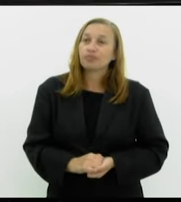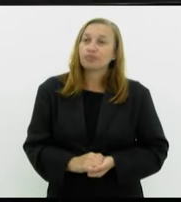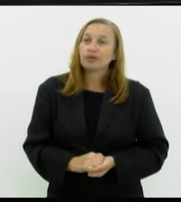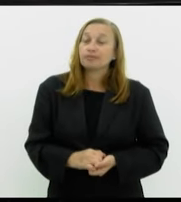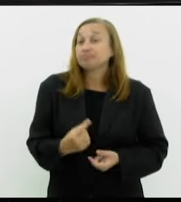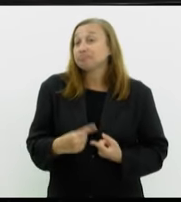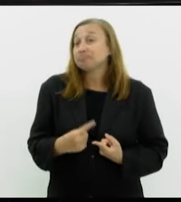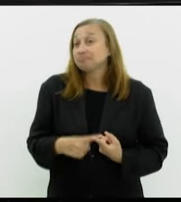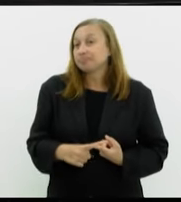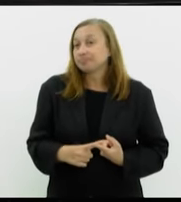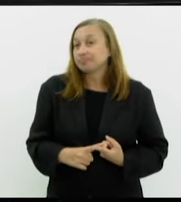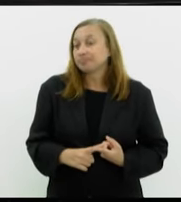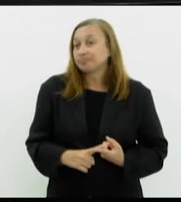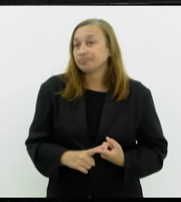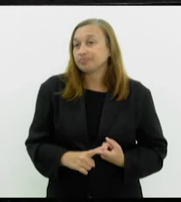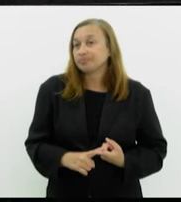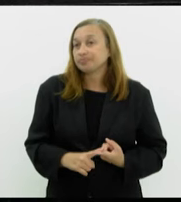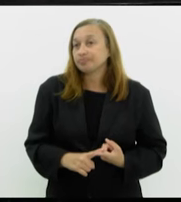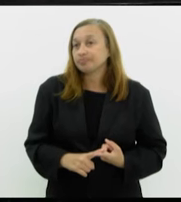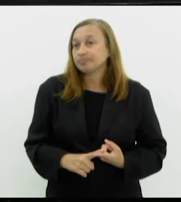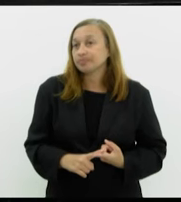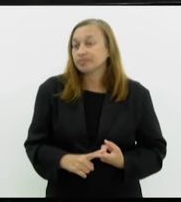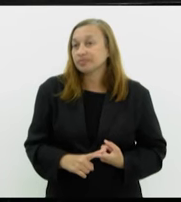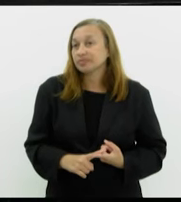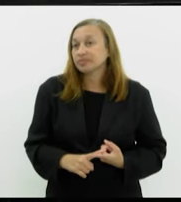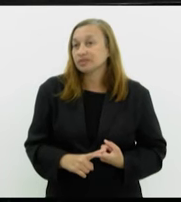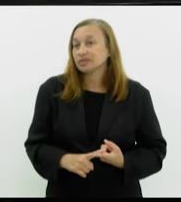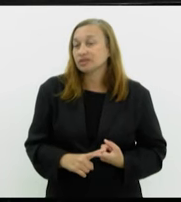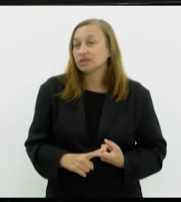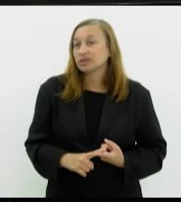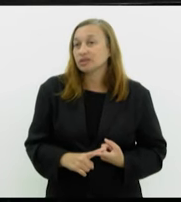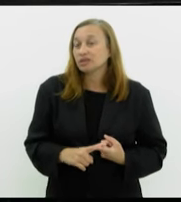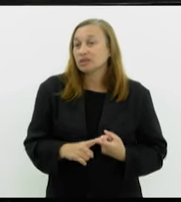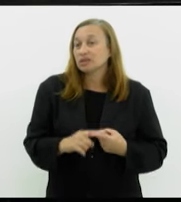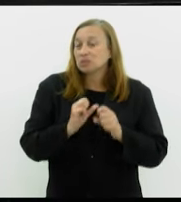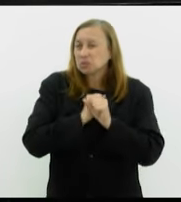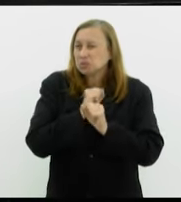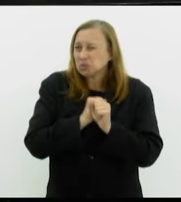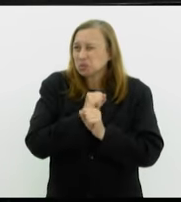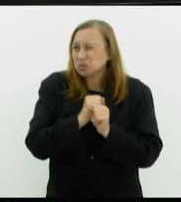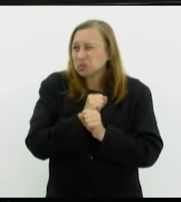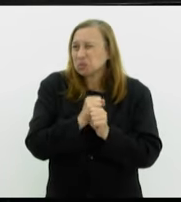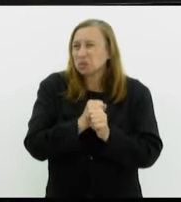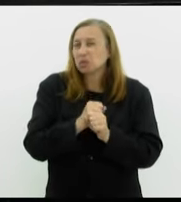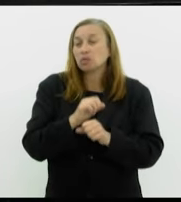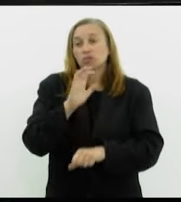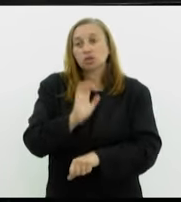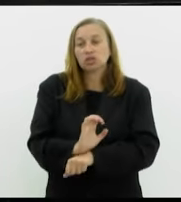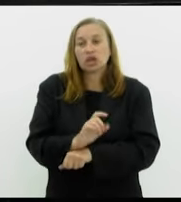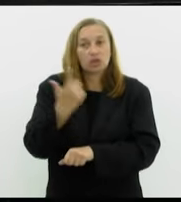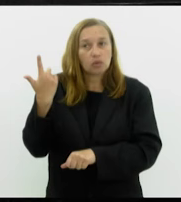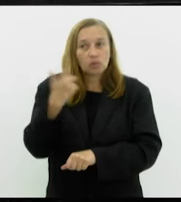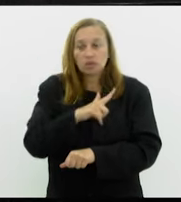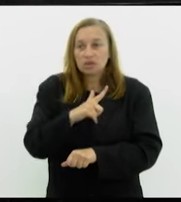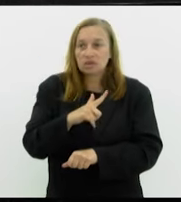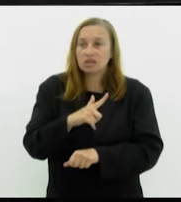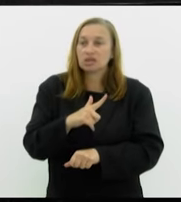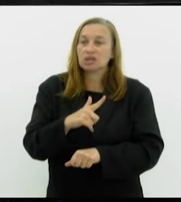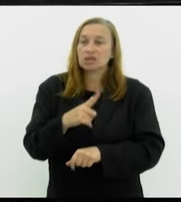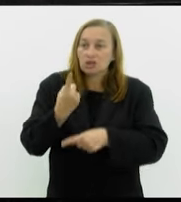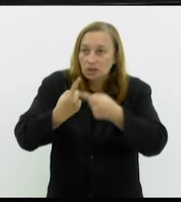porque vai ser muito tempo para o Estado se recuperar. Vai precisar de muito